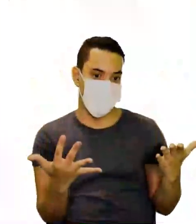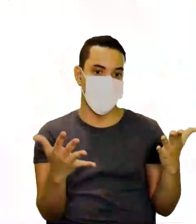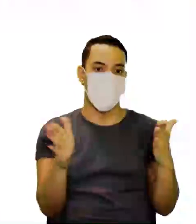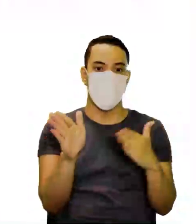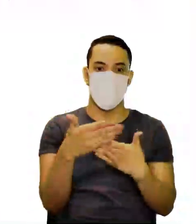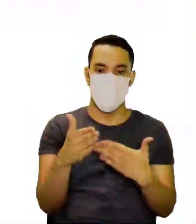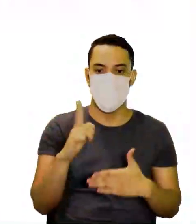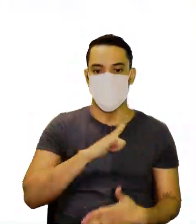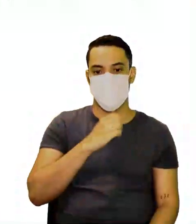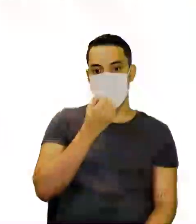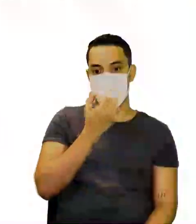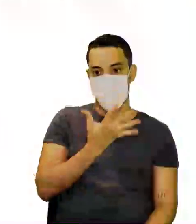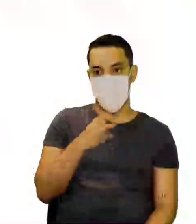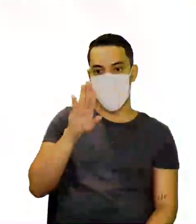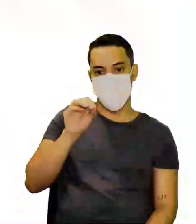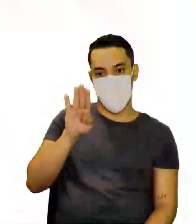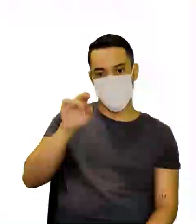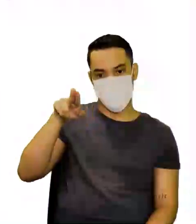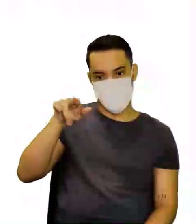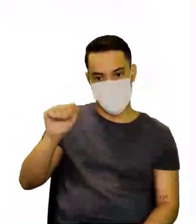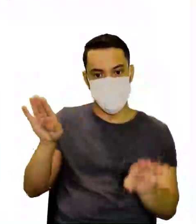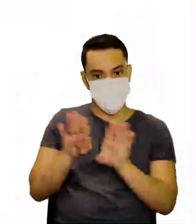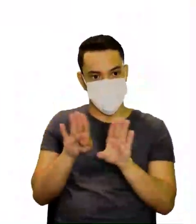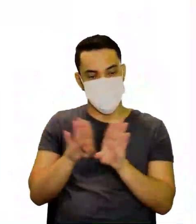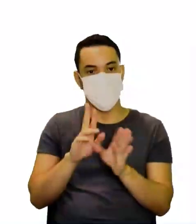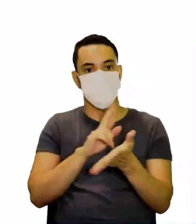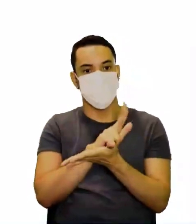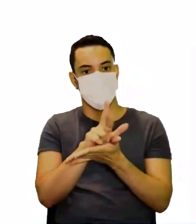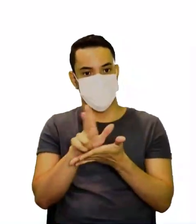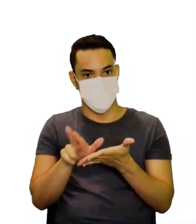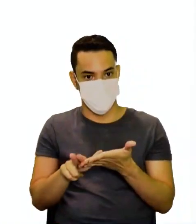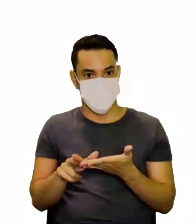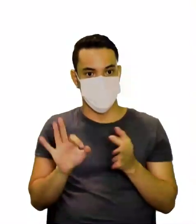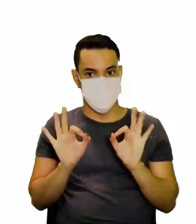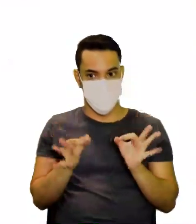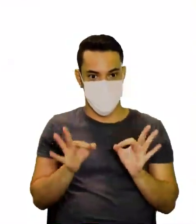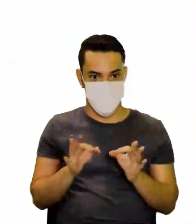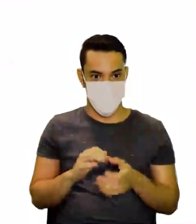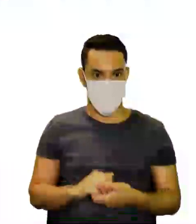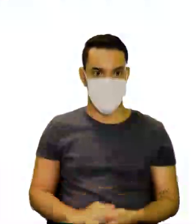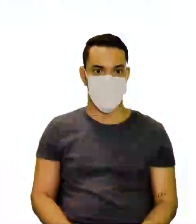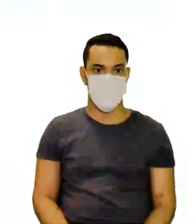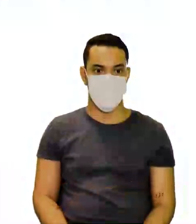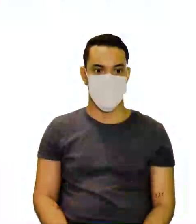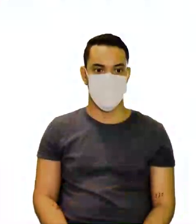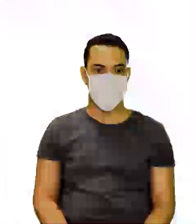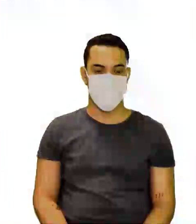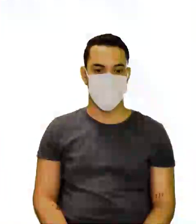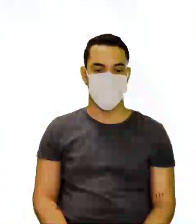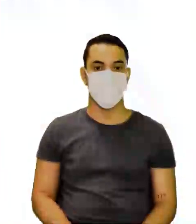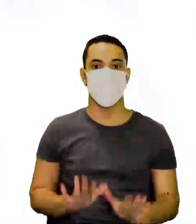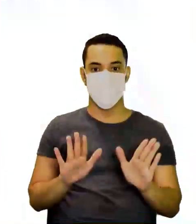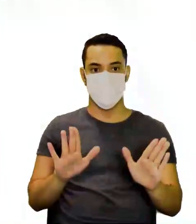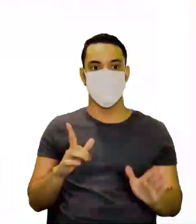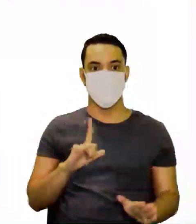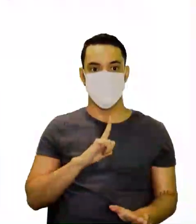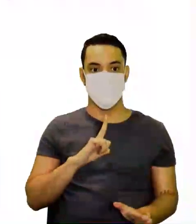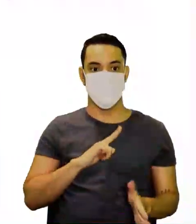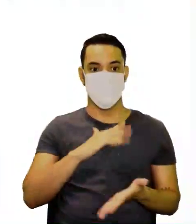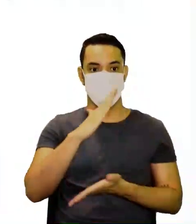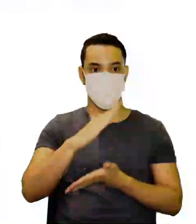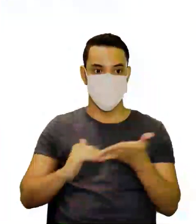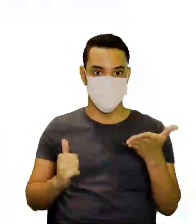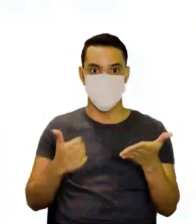bom, pessoal? Eu coloquei mais uma questão para vocês aqui. Opa, cadê a questão? Ah, pessoal, a questão, tiraram a